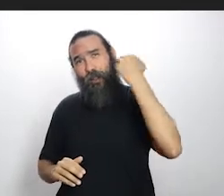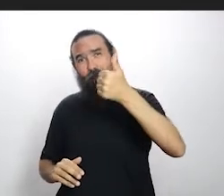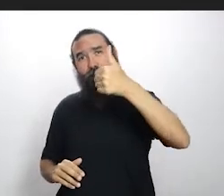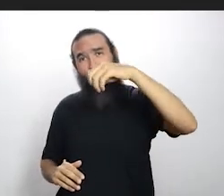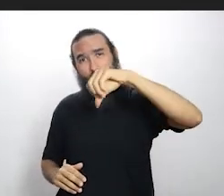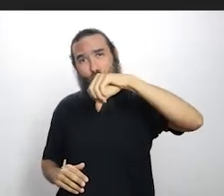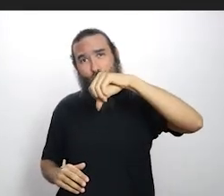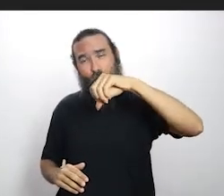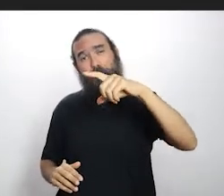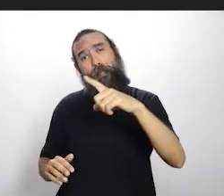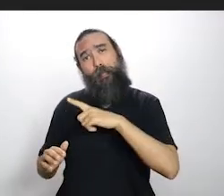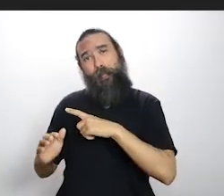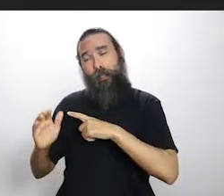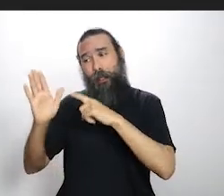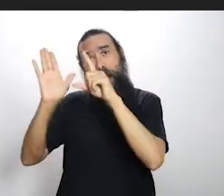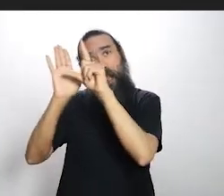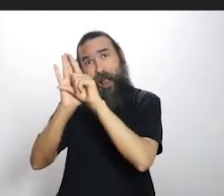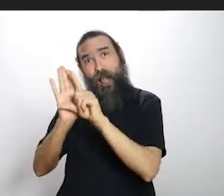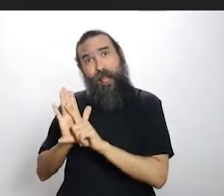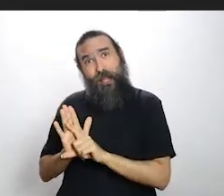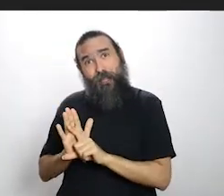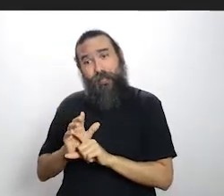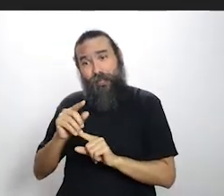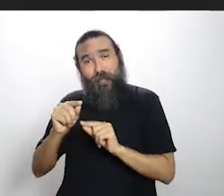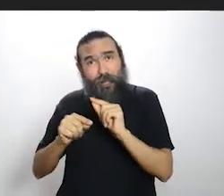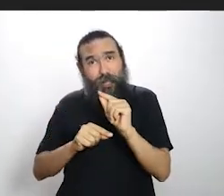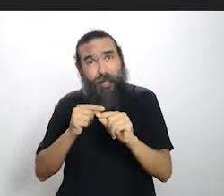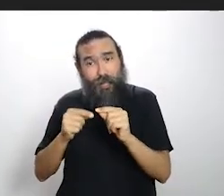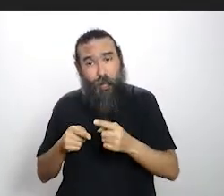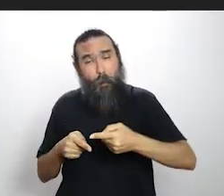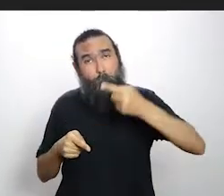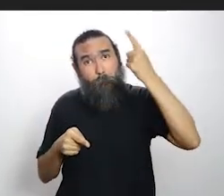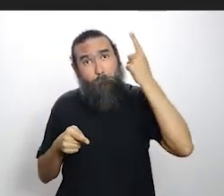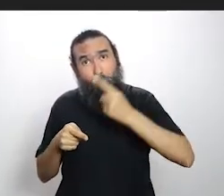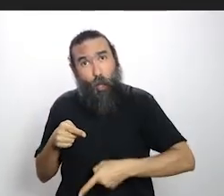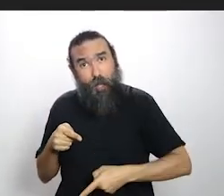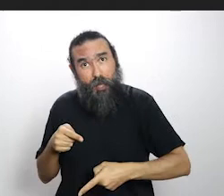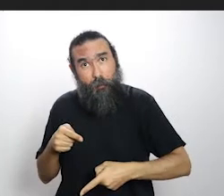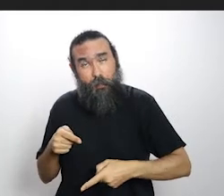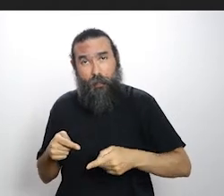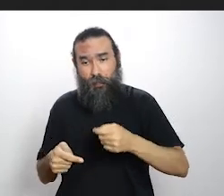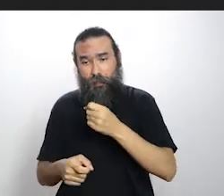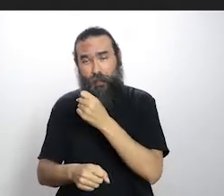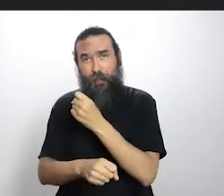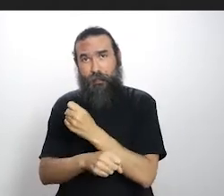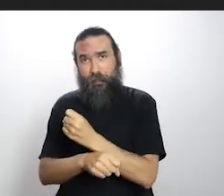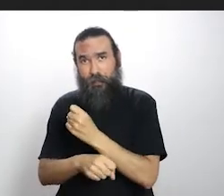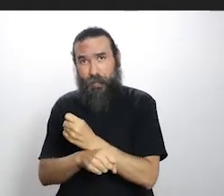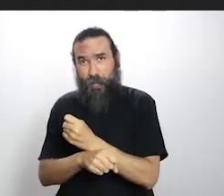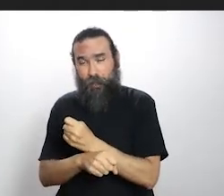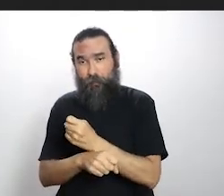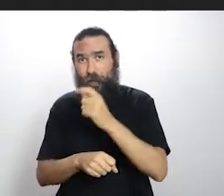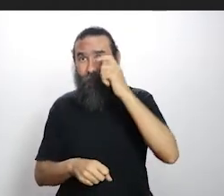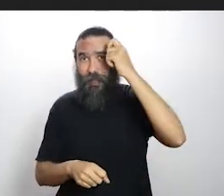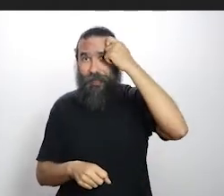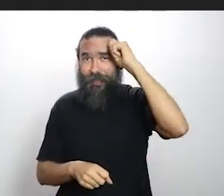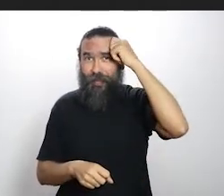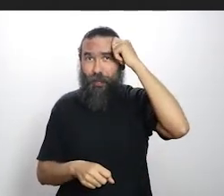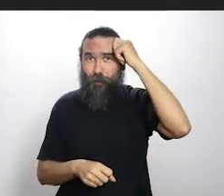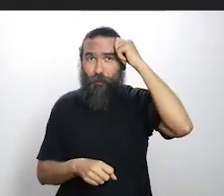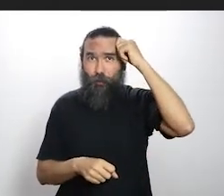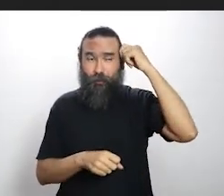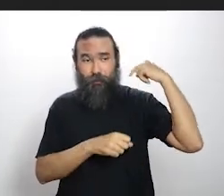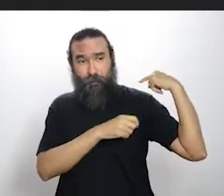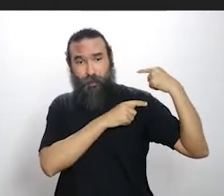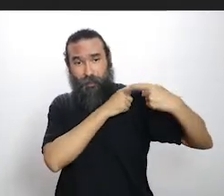presença de pessoas escravizadas e dos descendentes dos escravizados nas escolas públicas que surgiam.